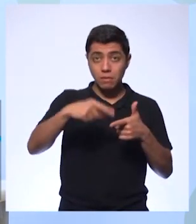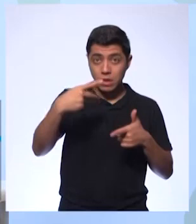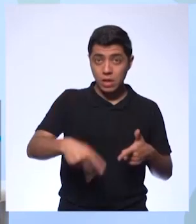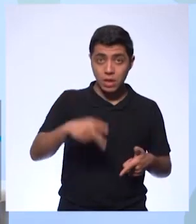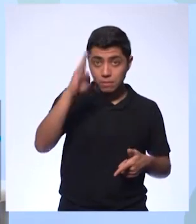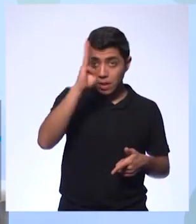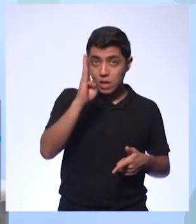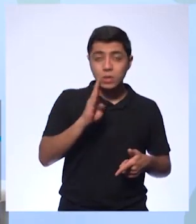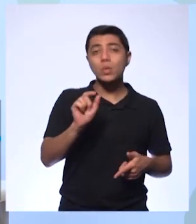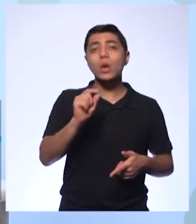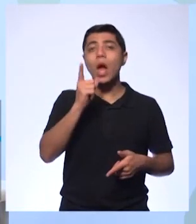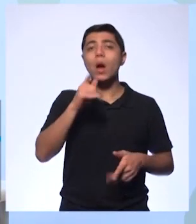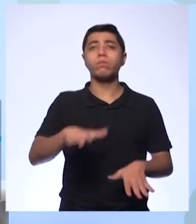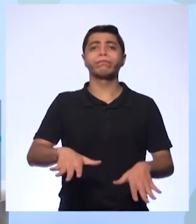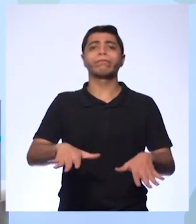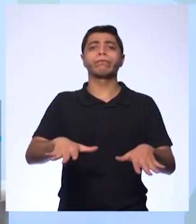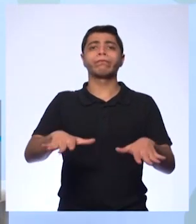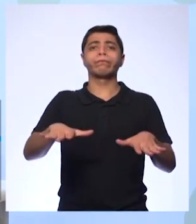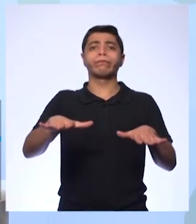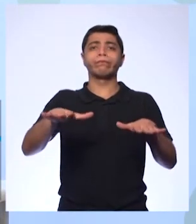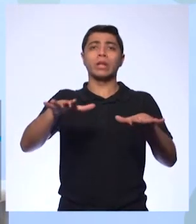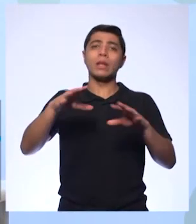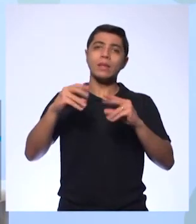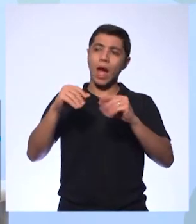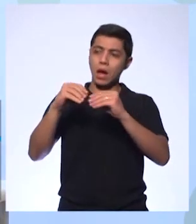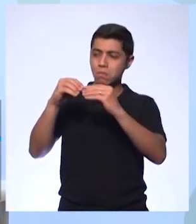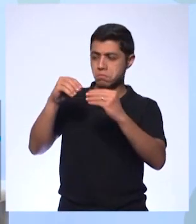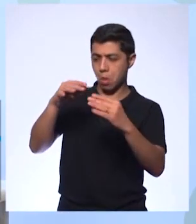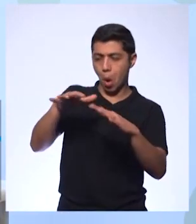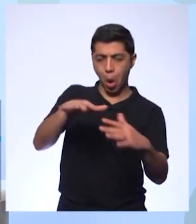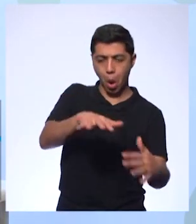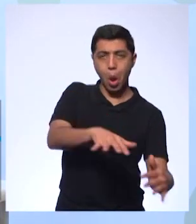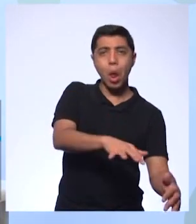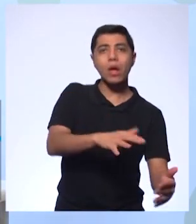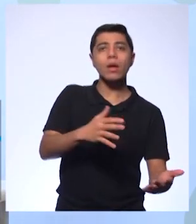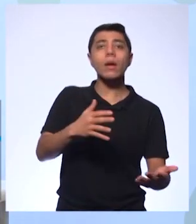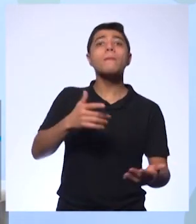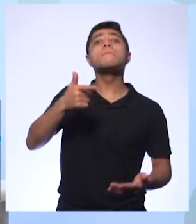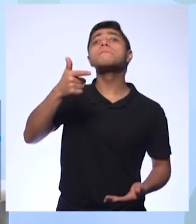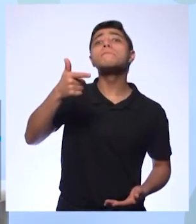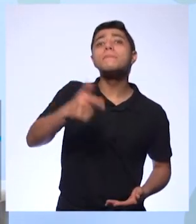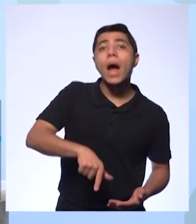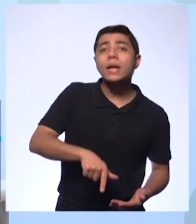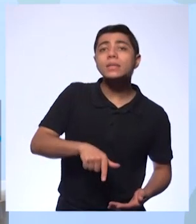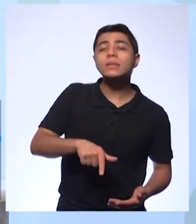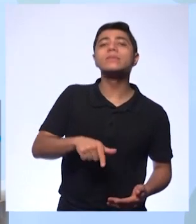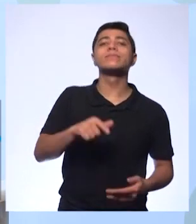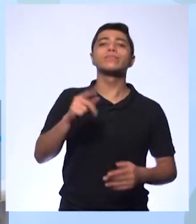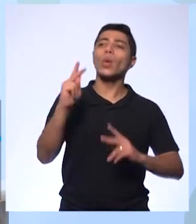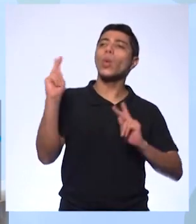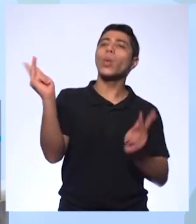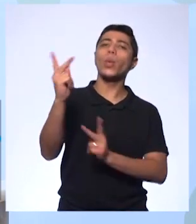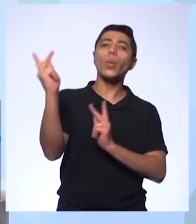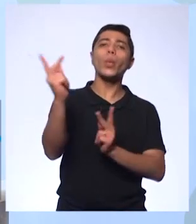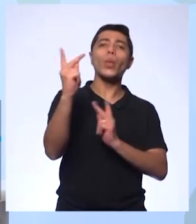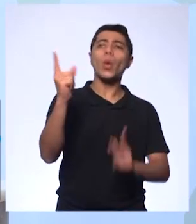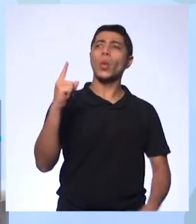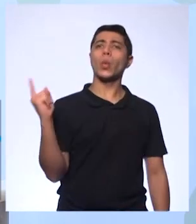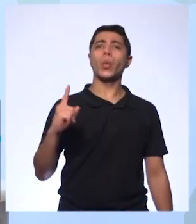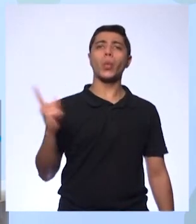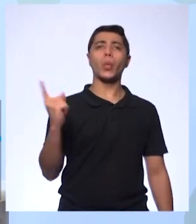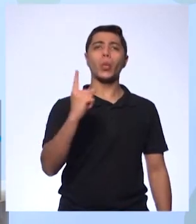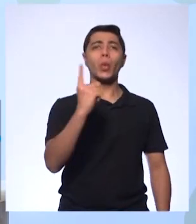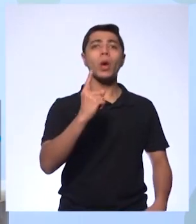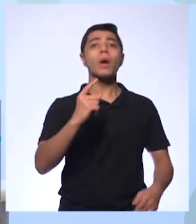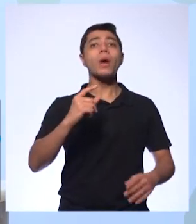questão de enchente, deslizamento, nós temos tornados, furacões, ciclones, terremotos, que ocorrem em outras partes